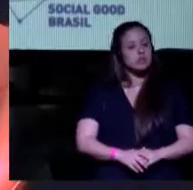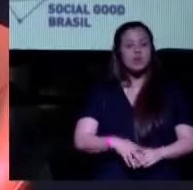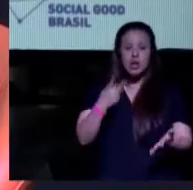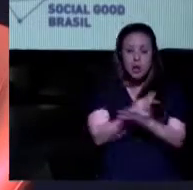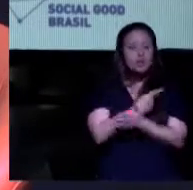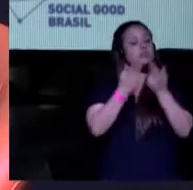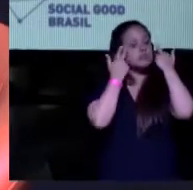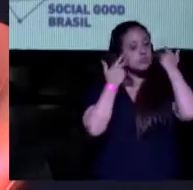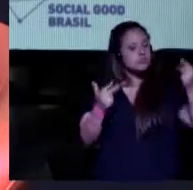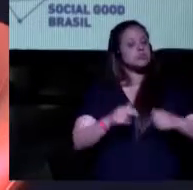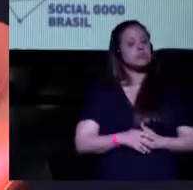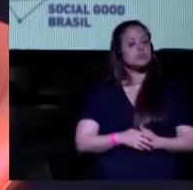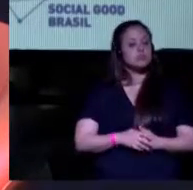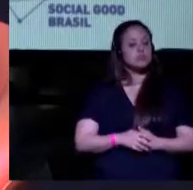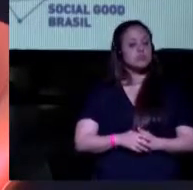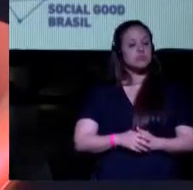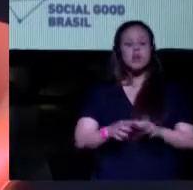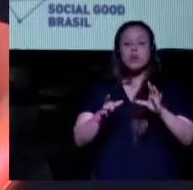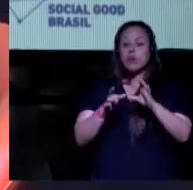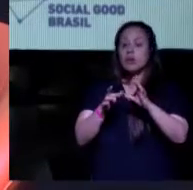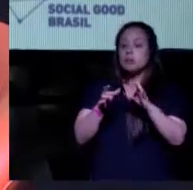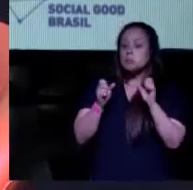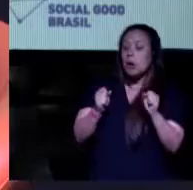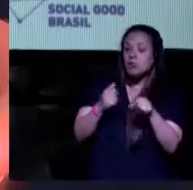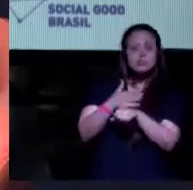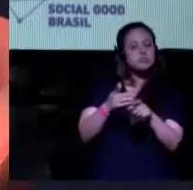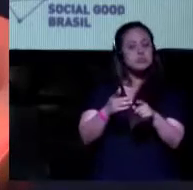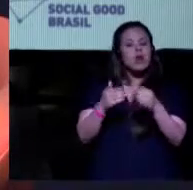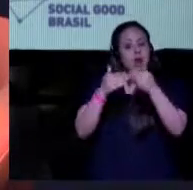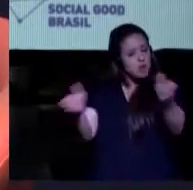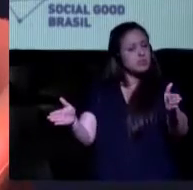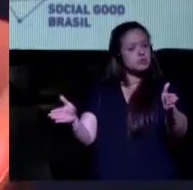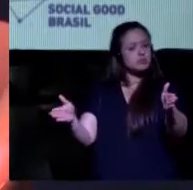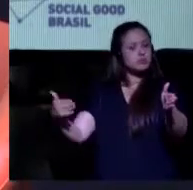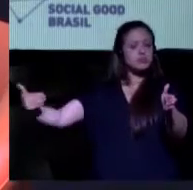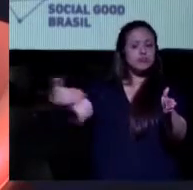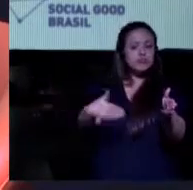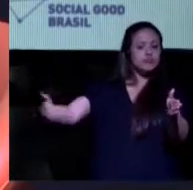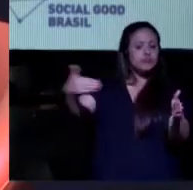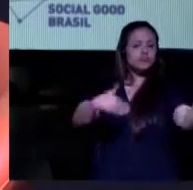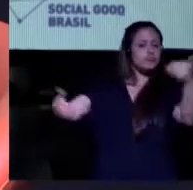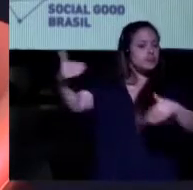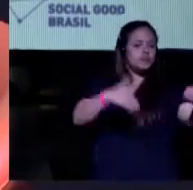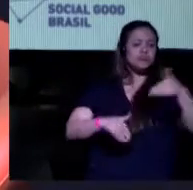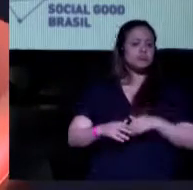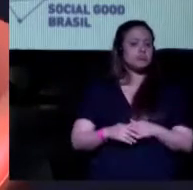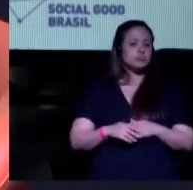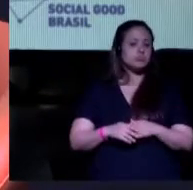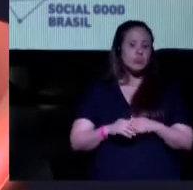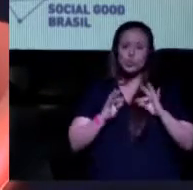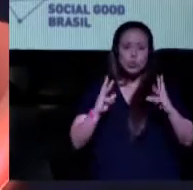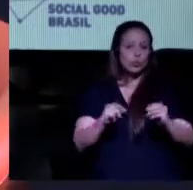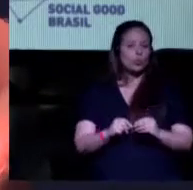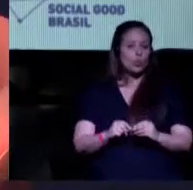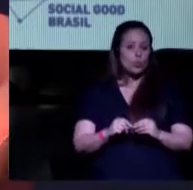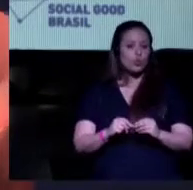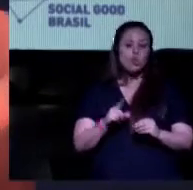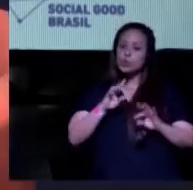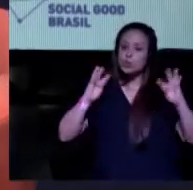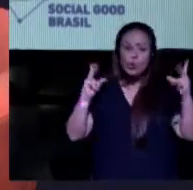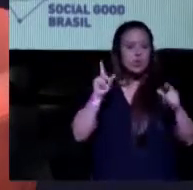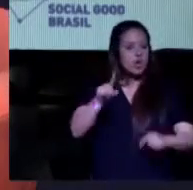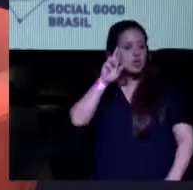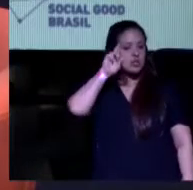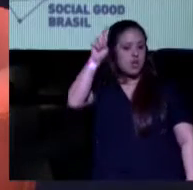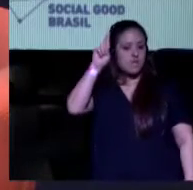é mais útil talvez é que nós iremos aprender um monte muito sobre nós mesmos e muito sobre o futuro do trabalho eo futuro